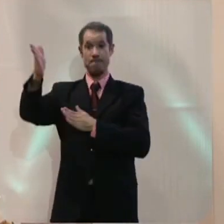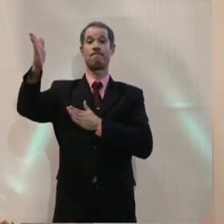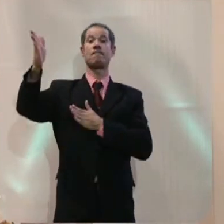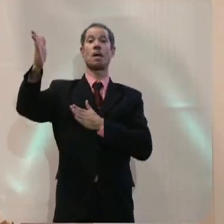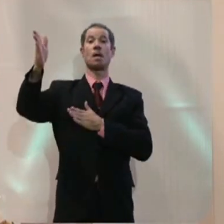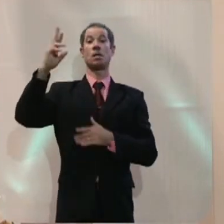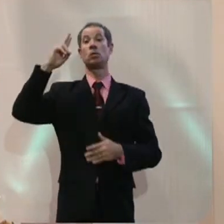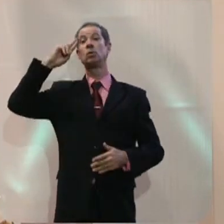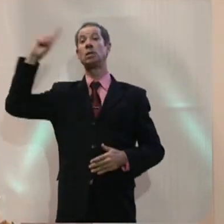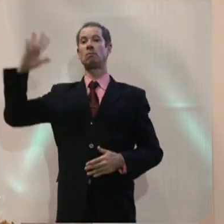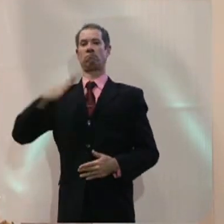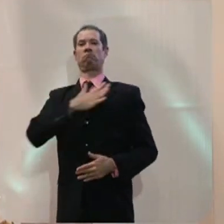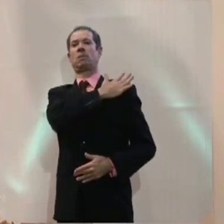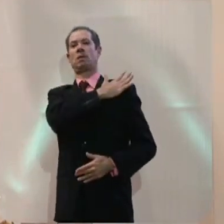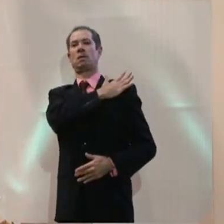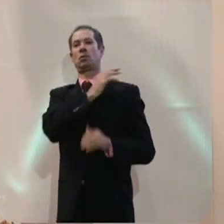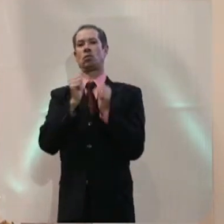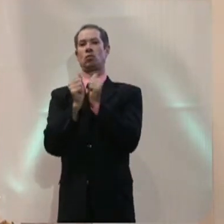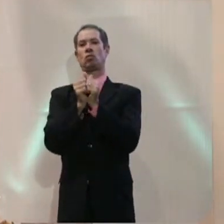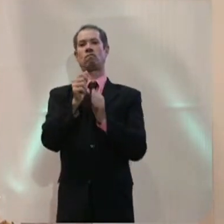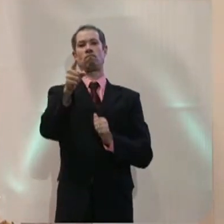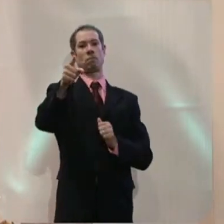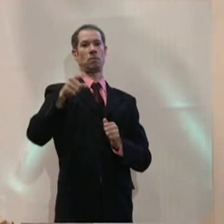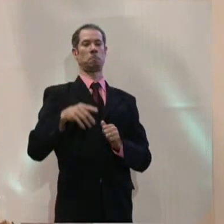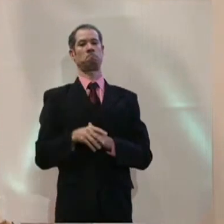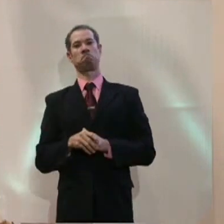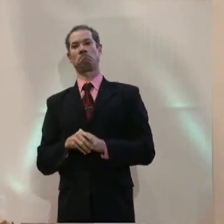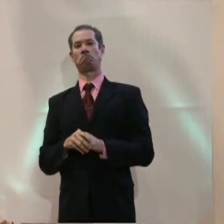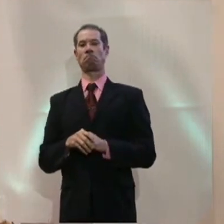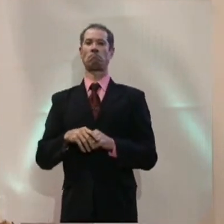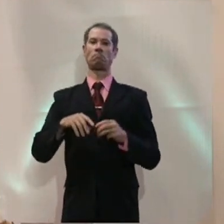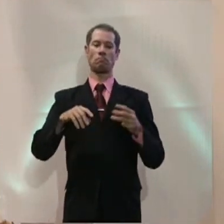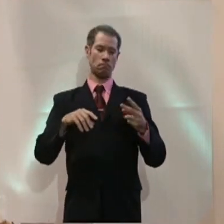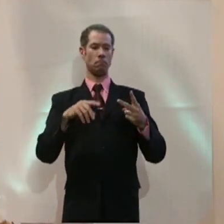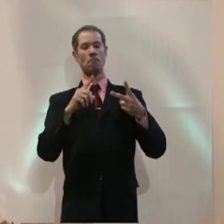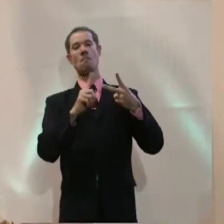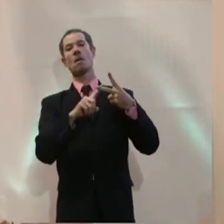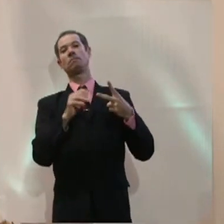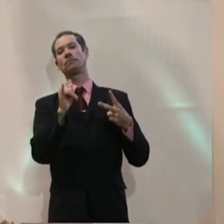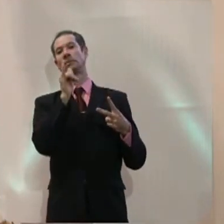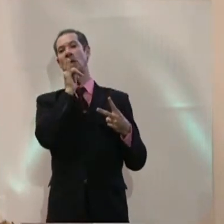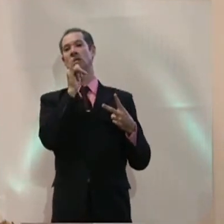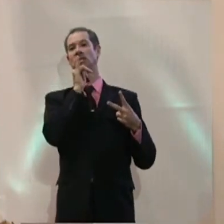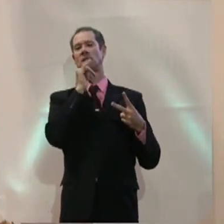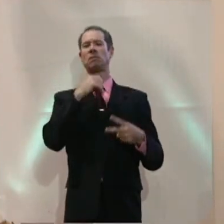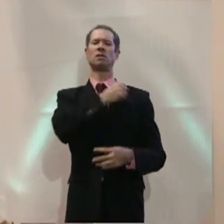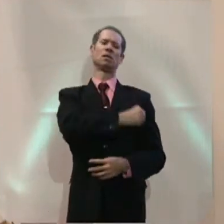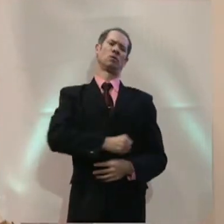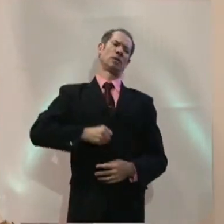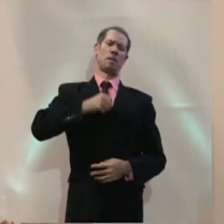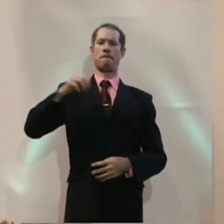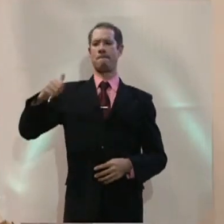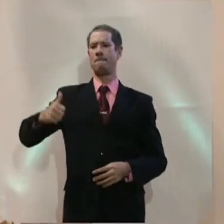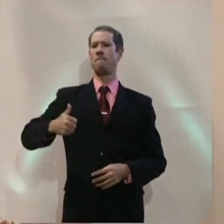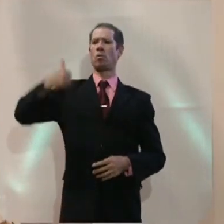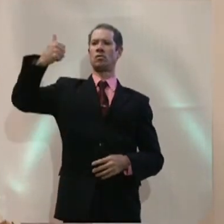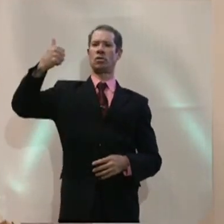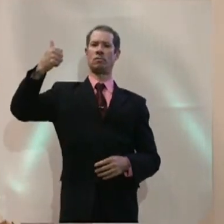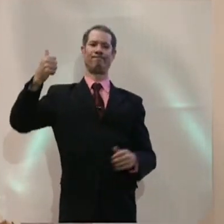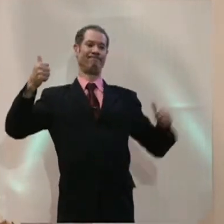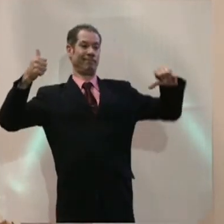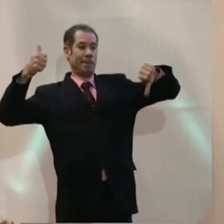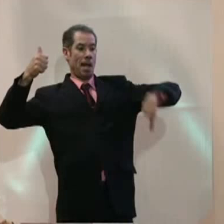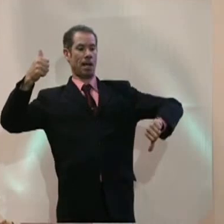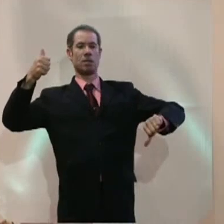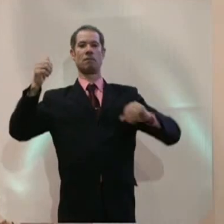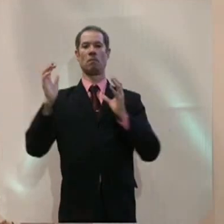o Senhor dos Exércitos vai estar com você. Outro exemplo que a gente vê de saudade positiva e negativa está no